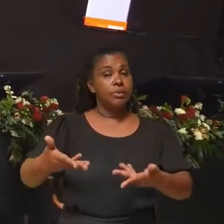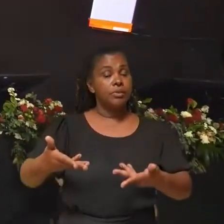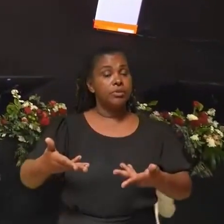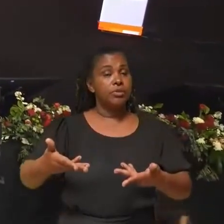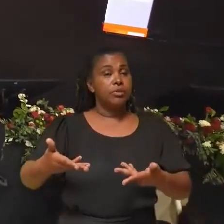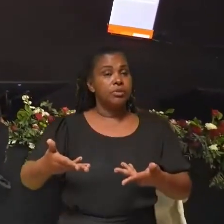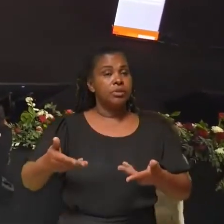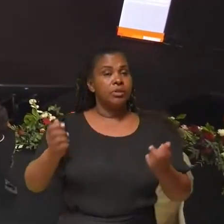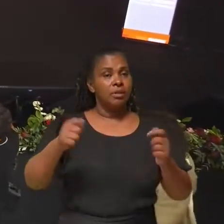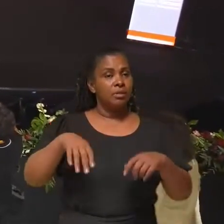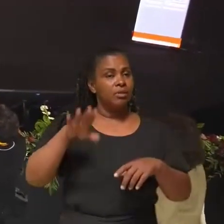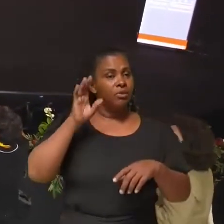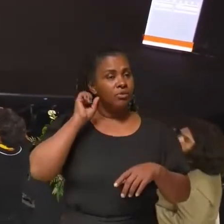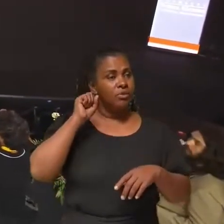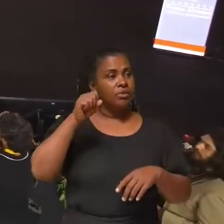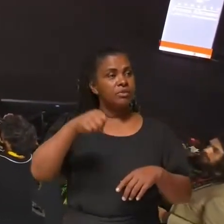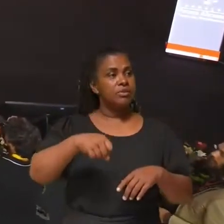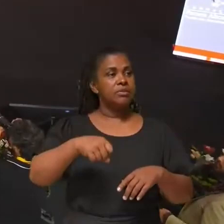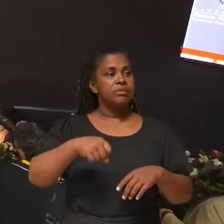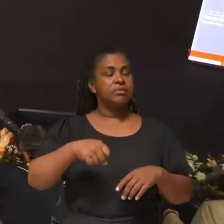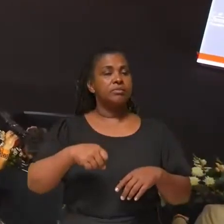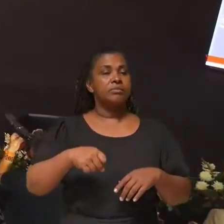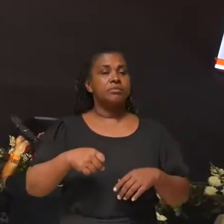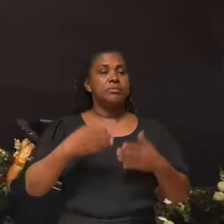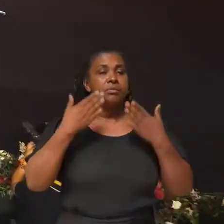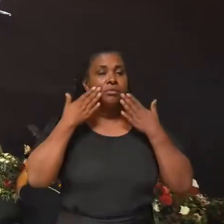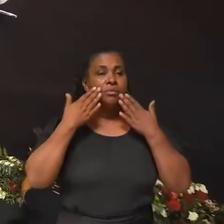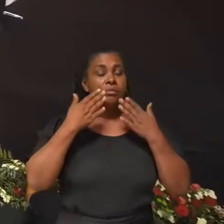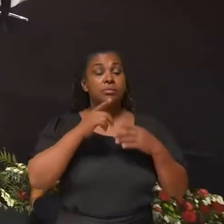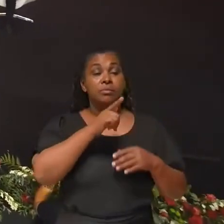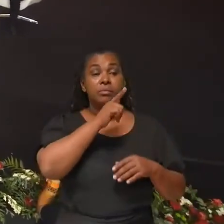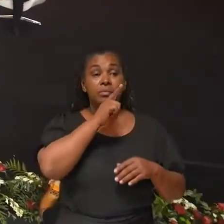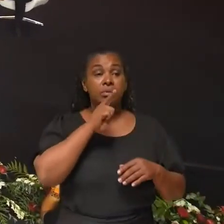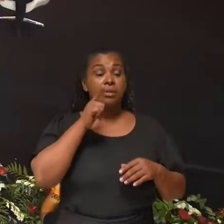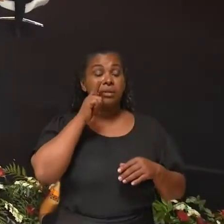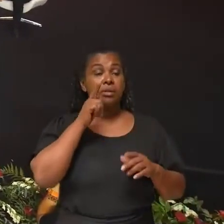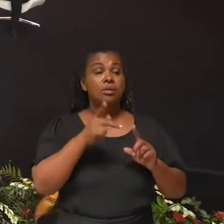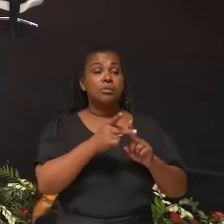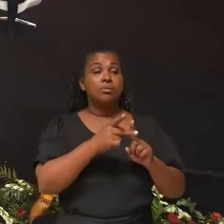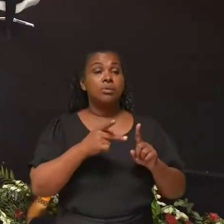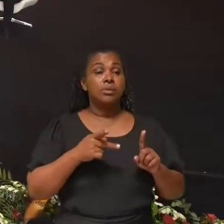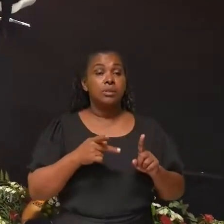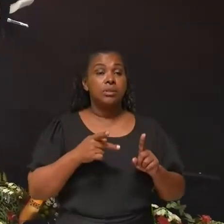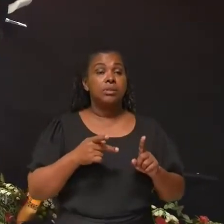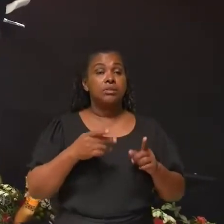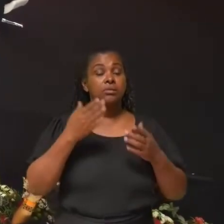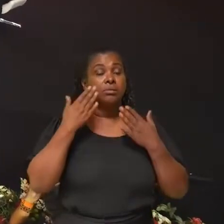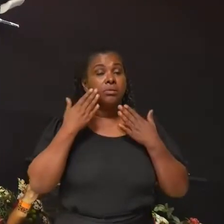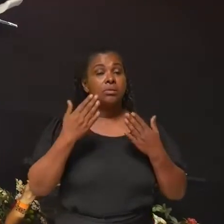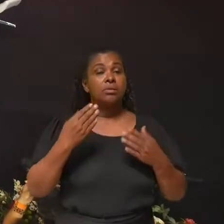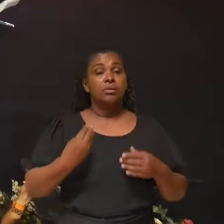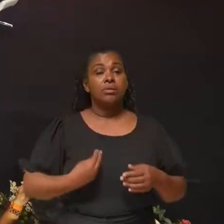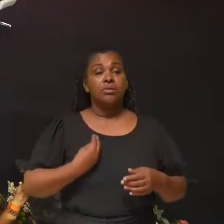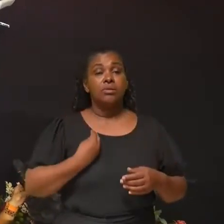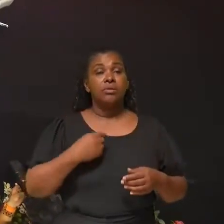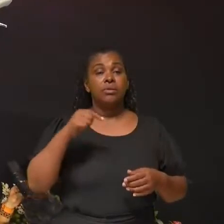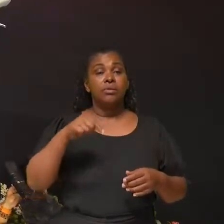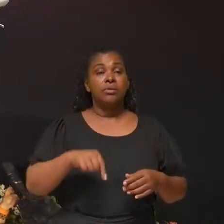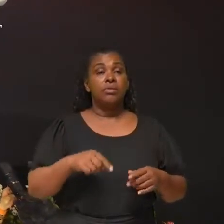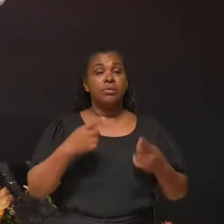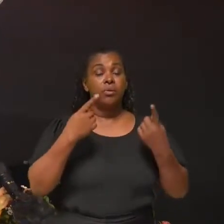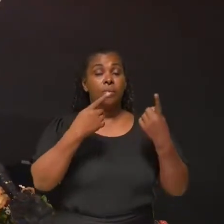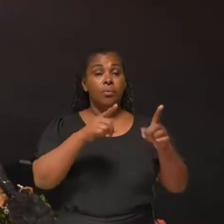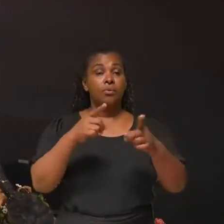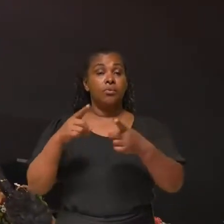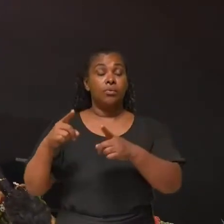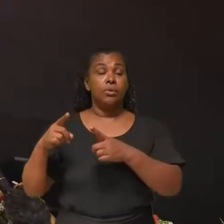Agora tá. Presidenta Gleisi, muito obrigada a vocês. Gente, eu estou aqui como agente provocador, porque a gente sabe que o